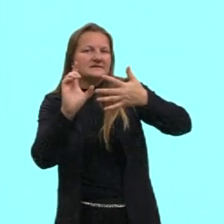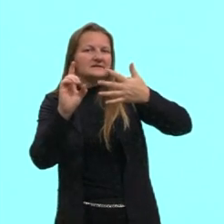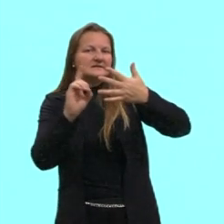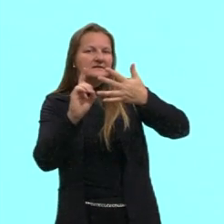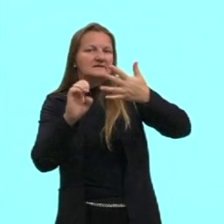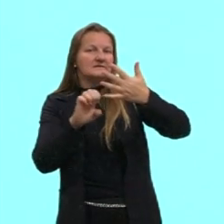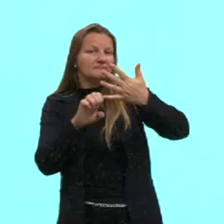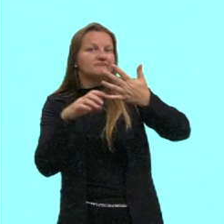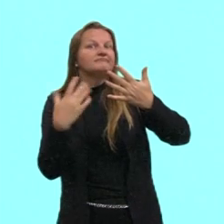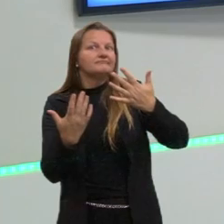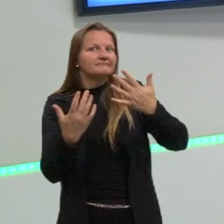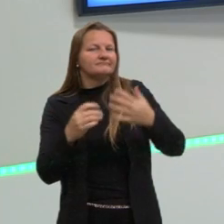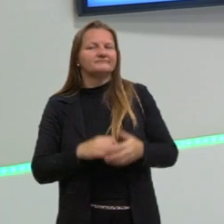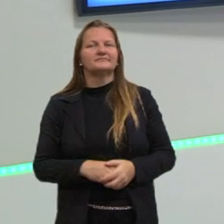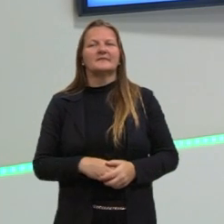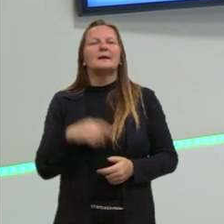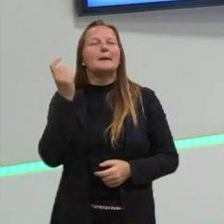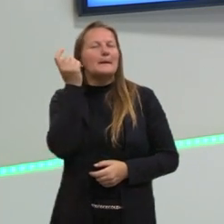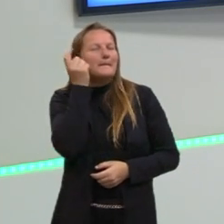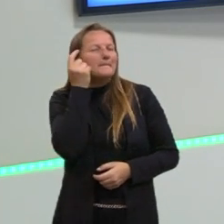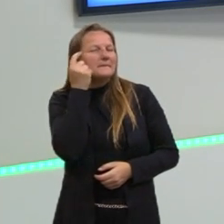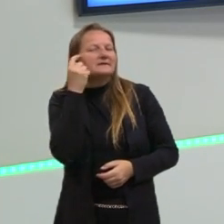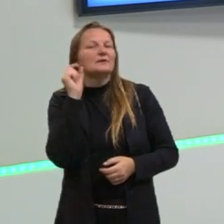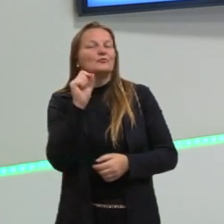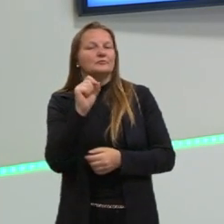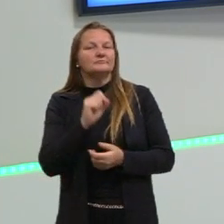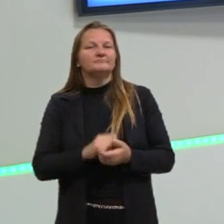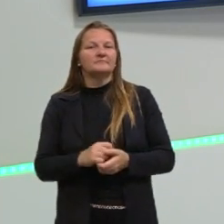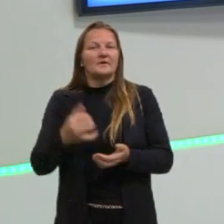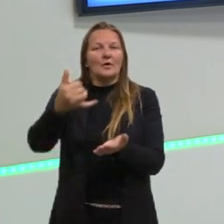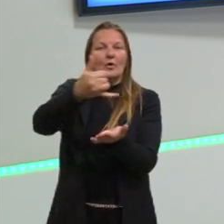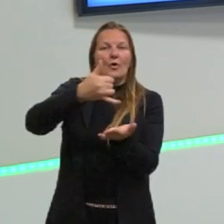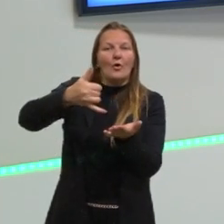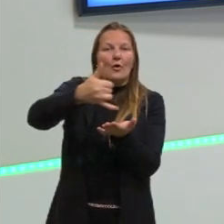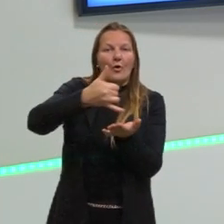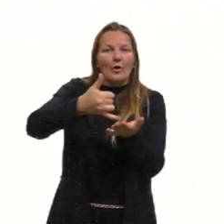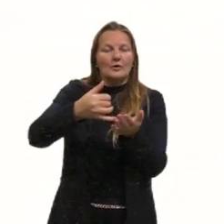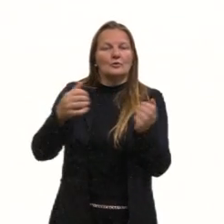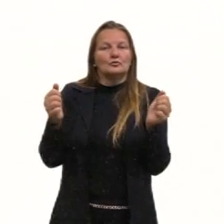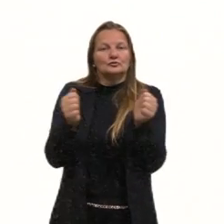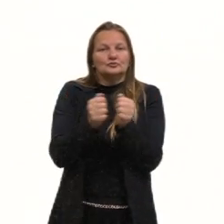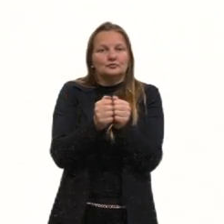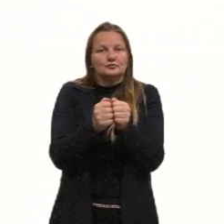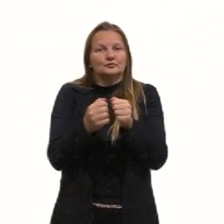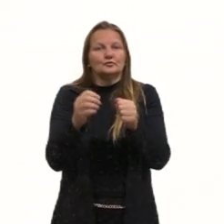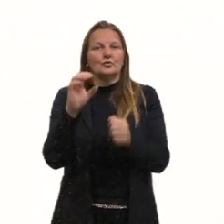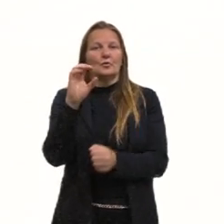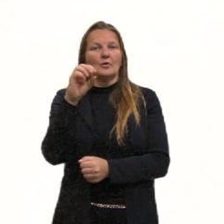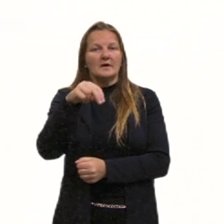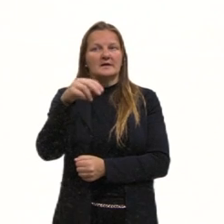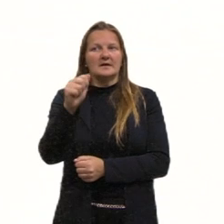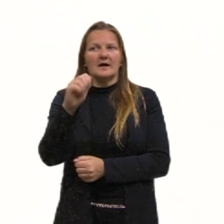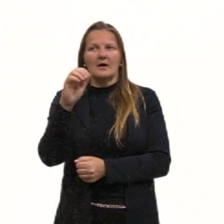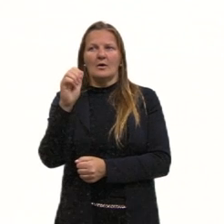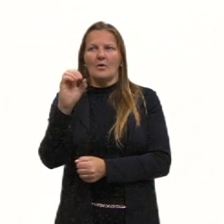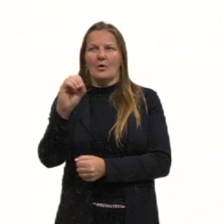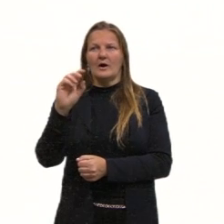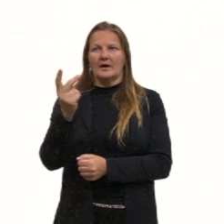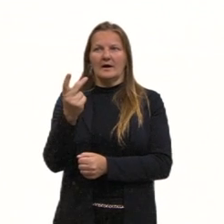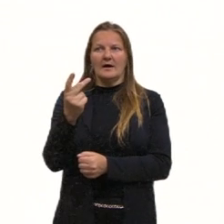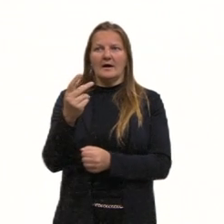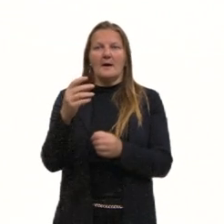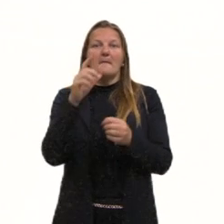correta então a gente tem que pensar um pouquinho o olho mais a soda que é uma base vem naoh mais a água produz o sabão